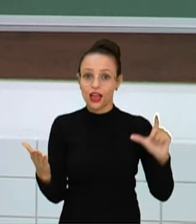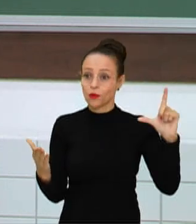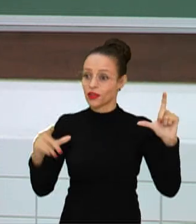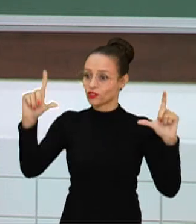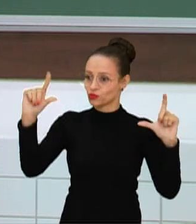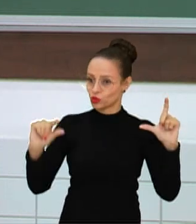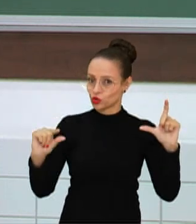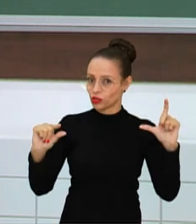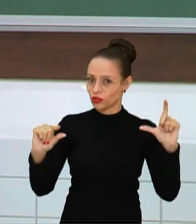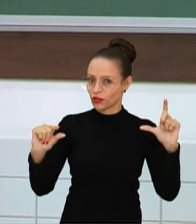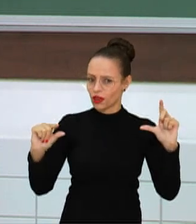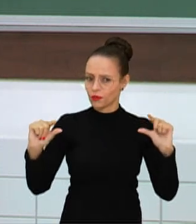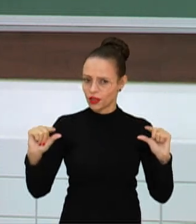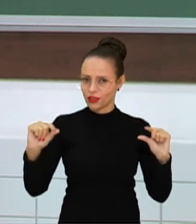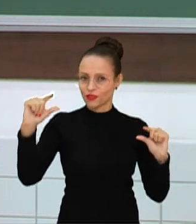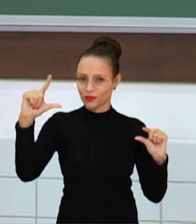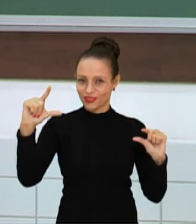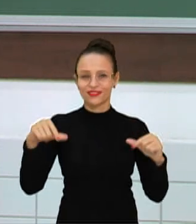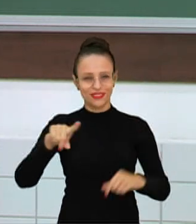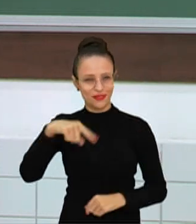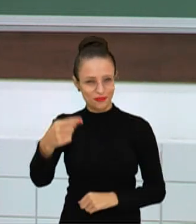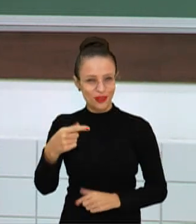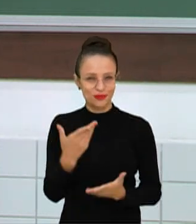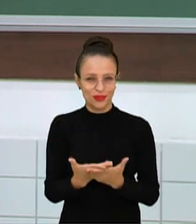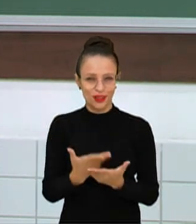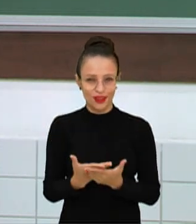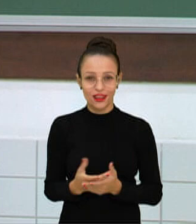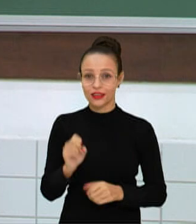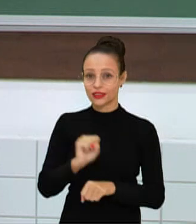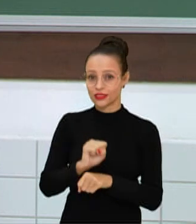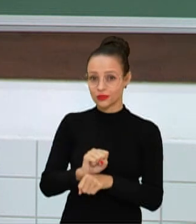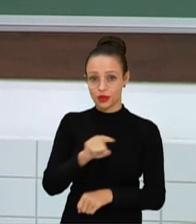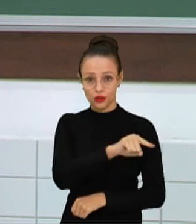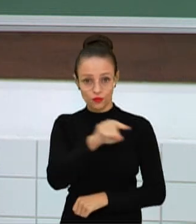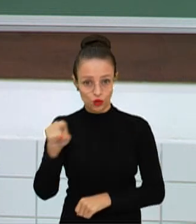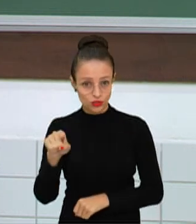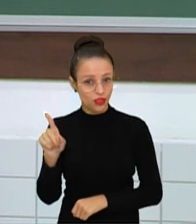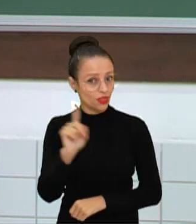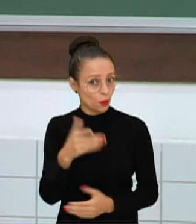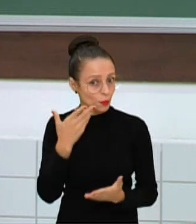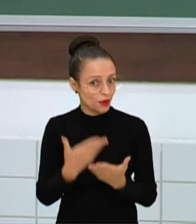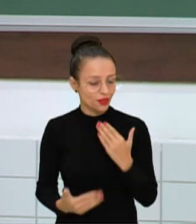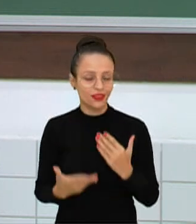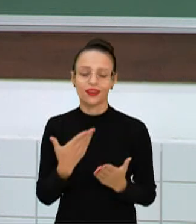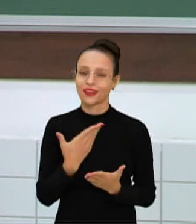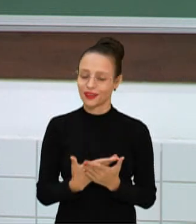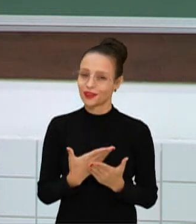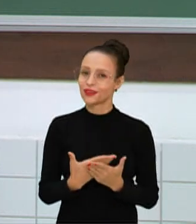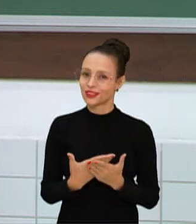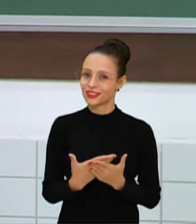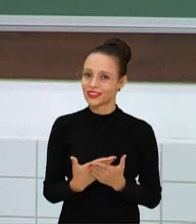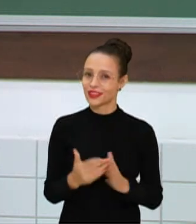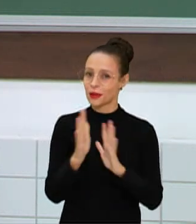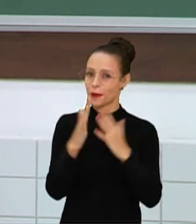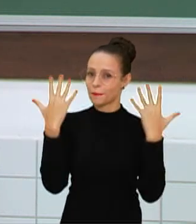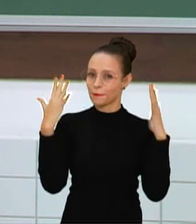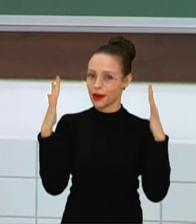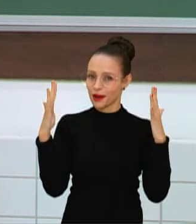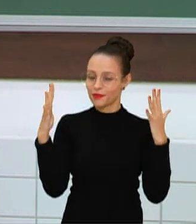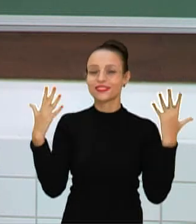diminui. Mas esse é um assunto para outra aula, tá bom? Espero vocês aqui. Não perca a aula. E